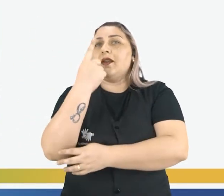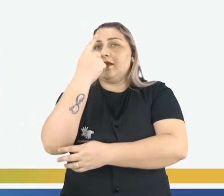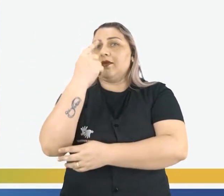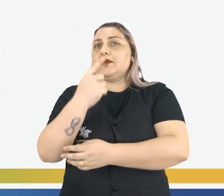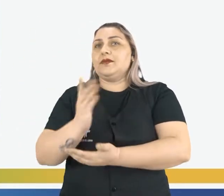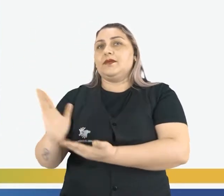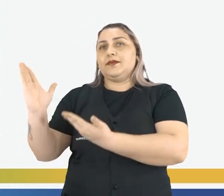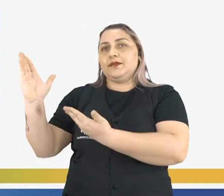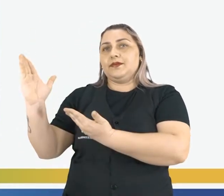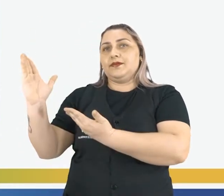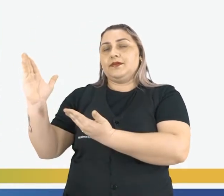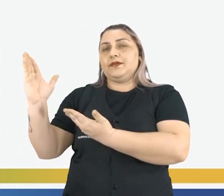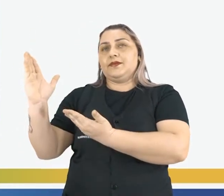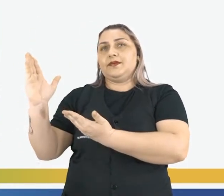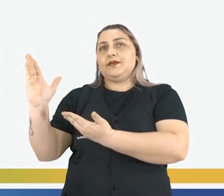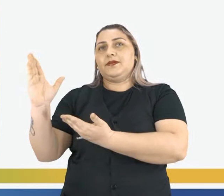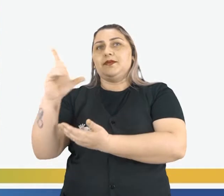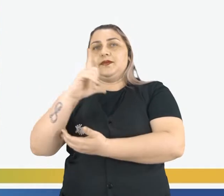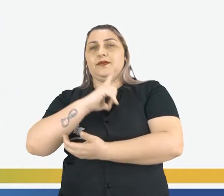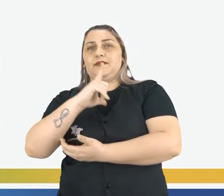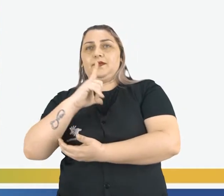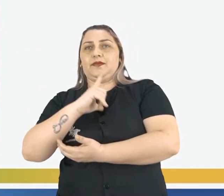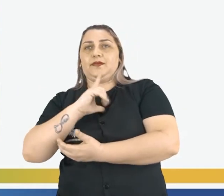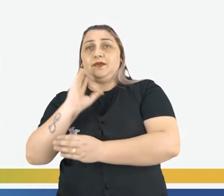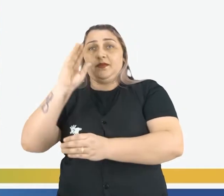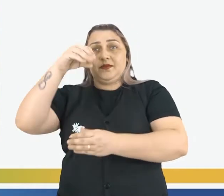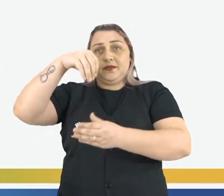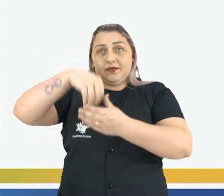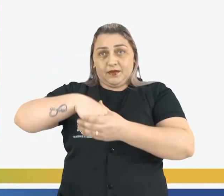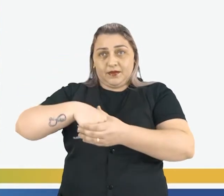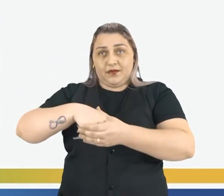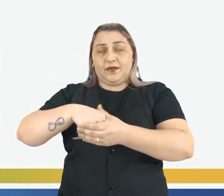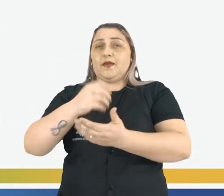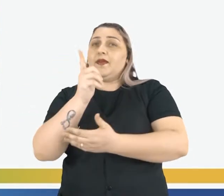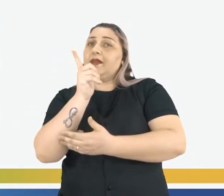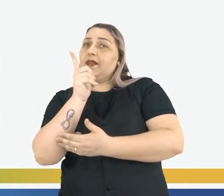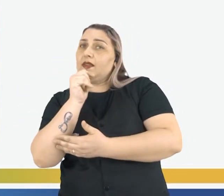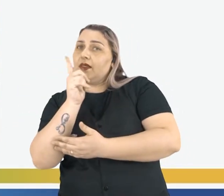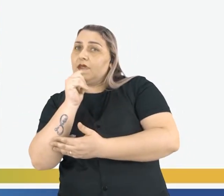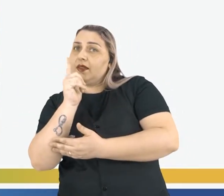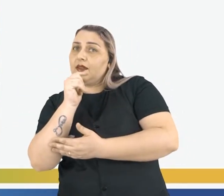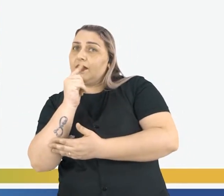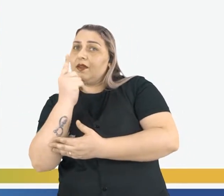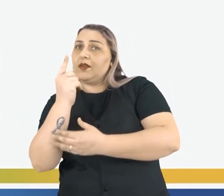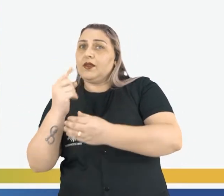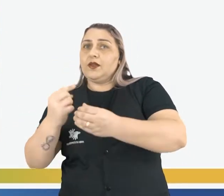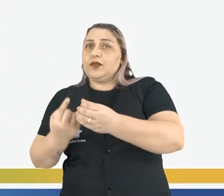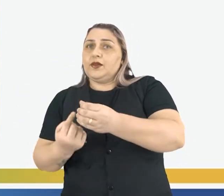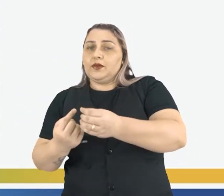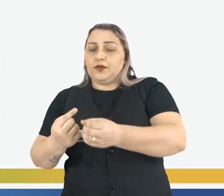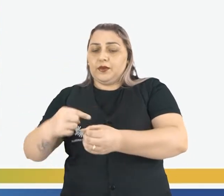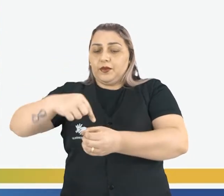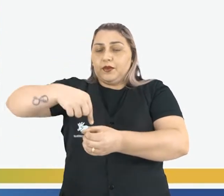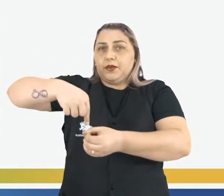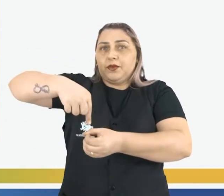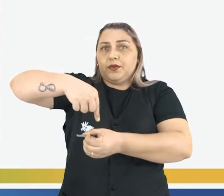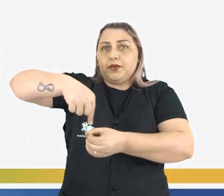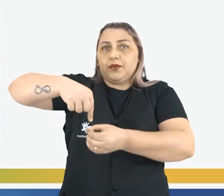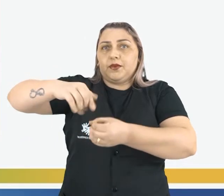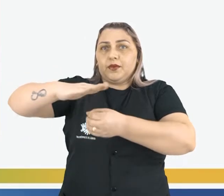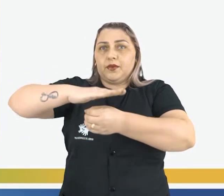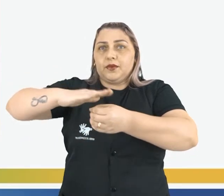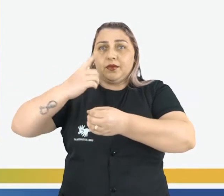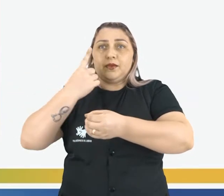telinha, que consistia em um reservatório de água dotado de um furo. Vocês estão vendo o furo ali em